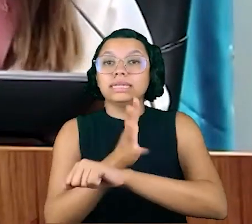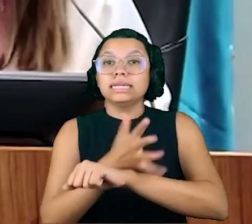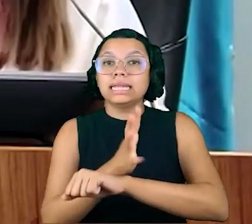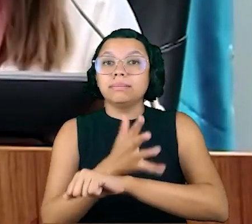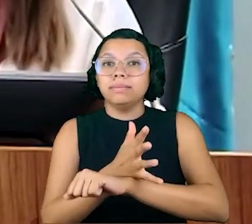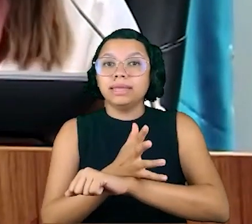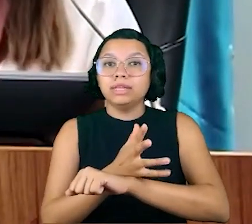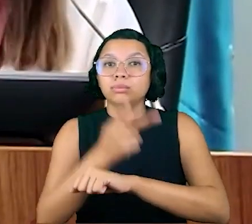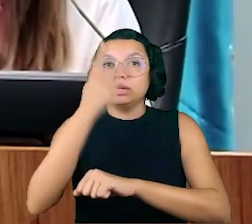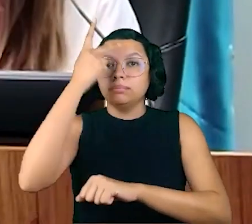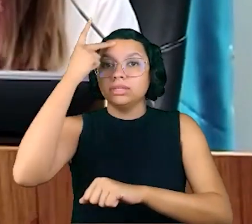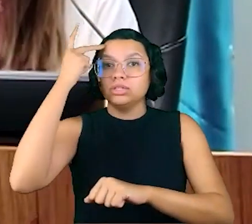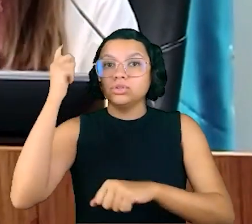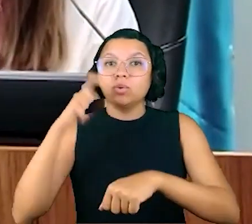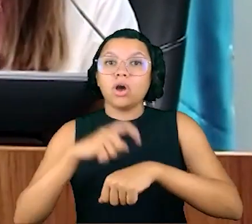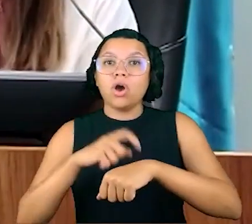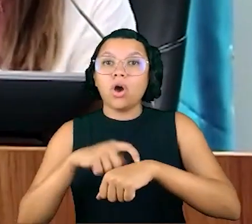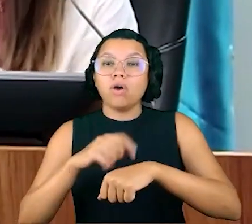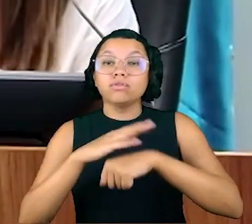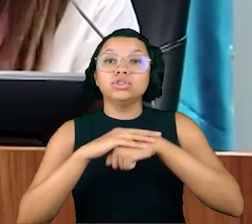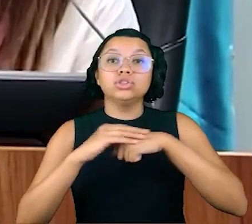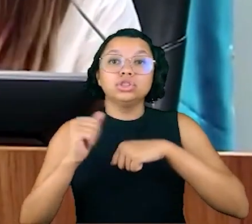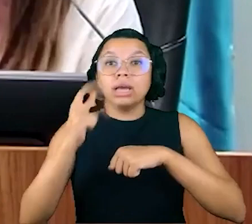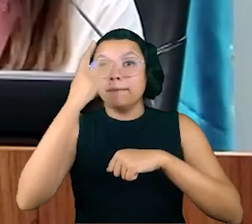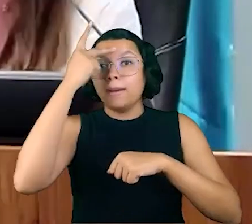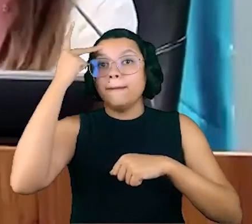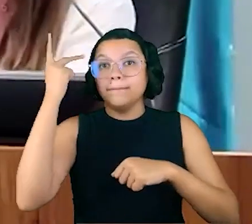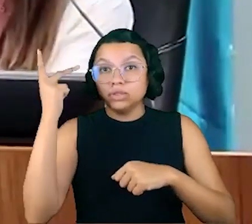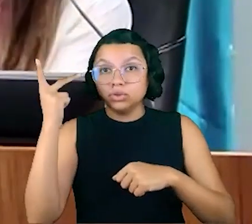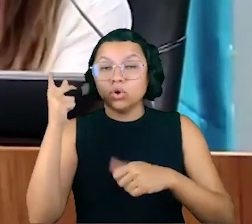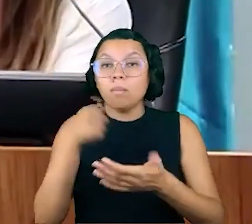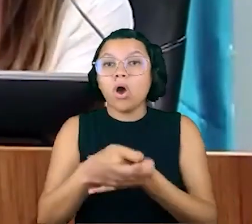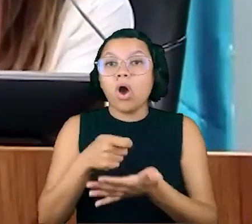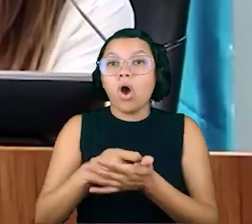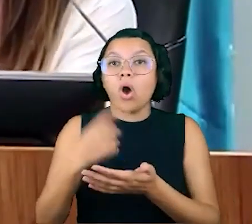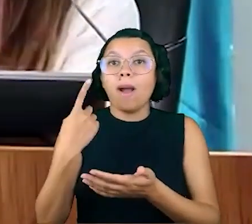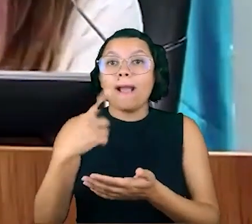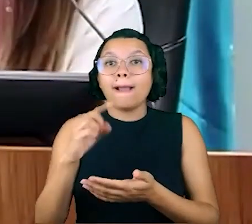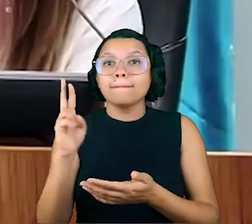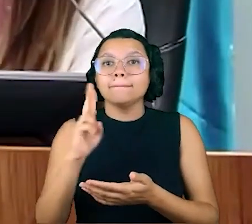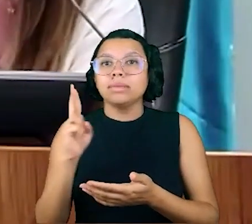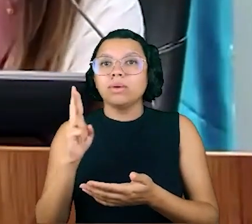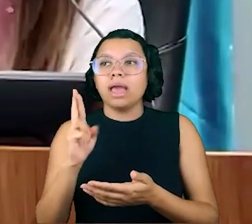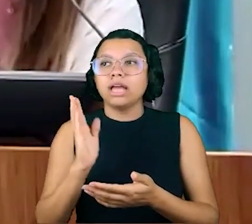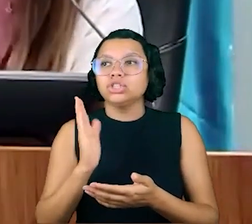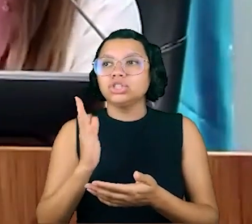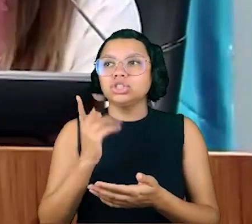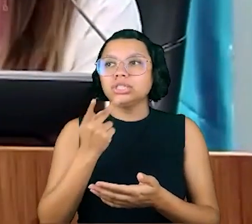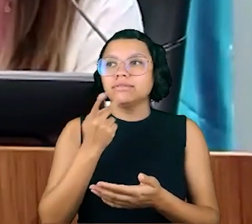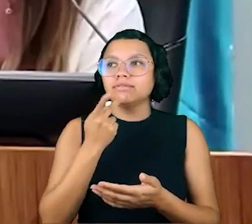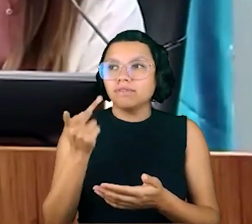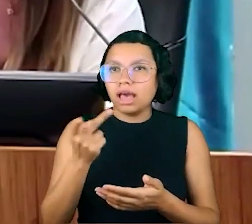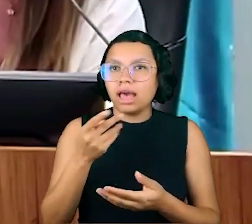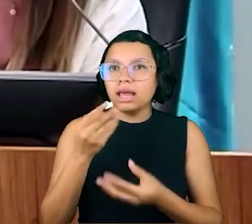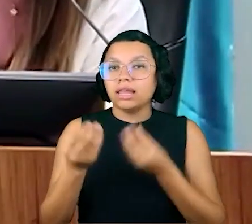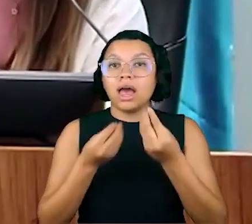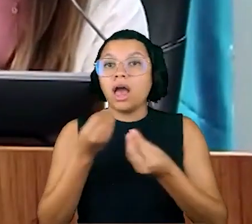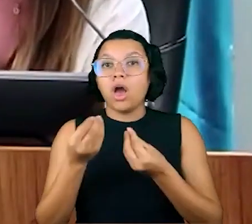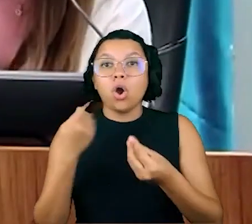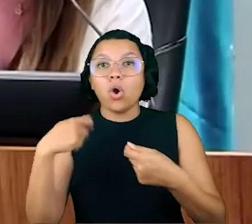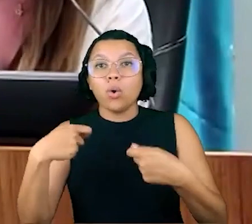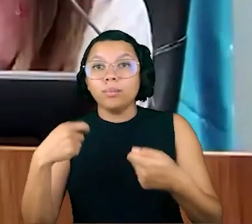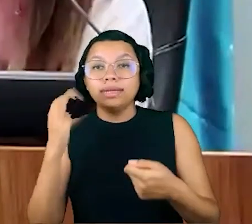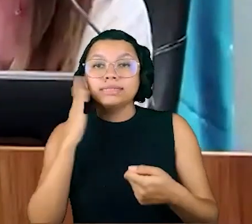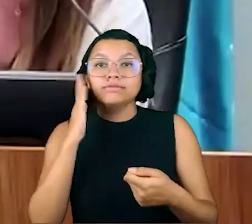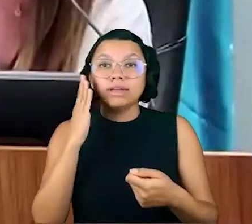hora que forem citar a pessoa lá, ó, seu Paulo, tá aqui, uma cobrança de R$ 1.000, isso aqui, Aham. já dá Sim. o caminho das pedras para